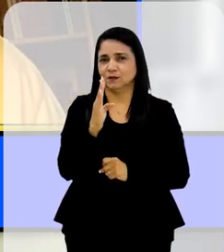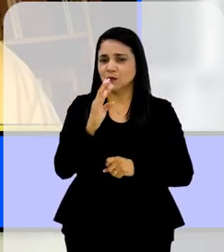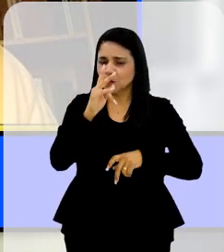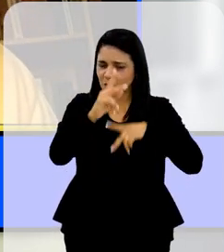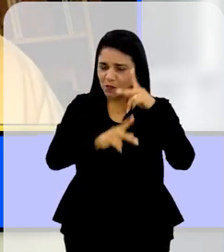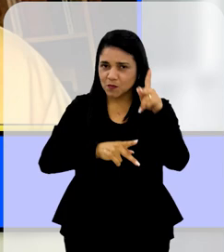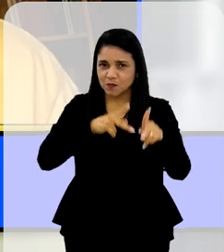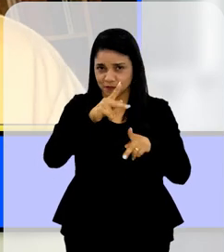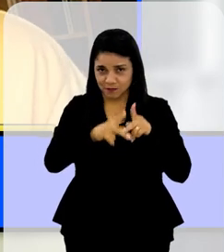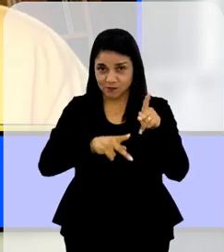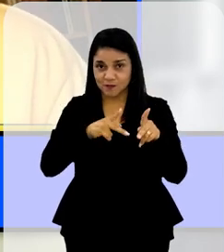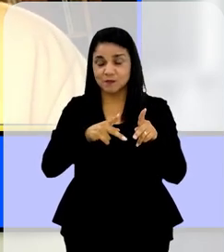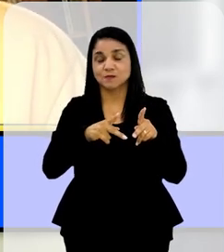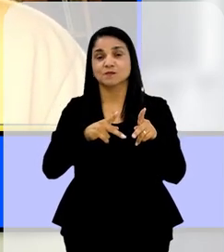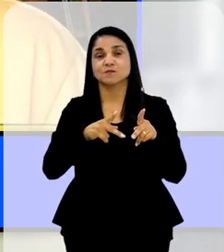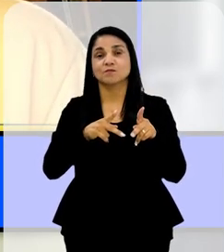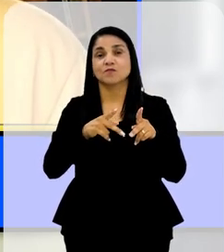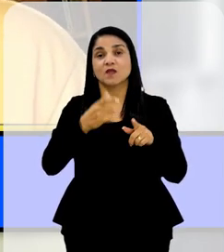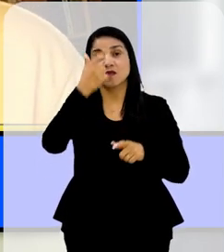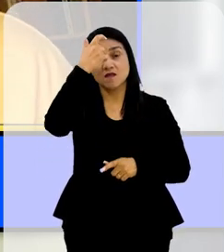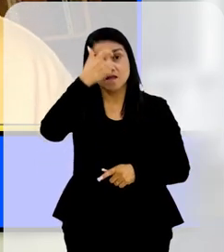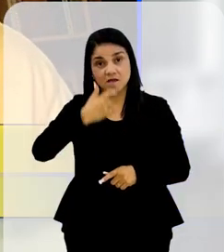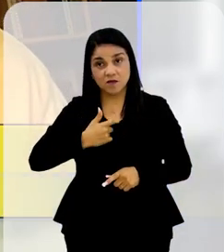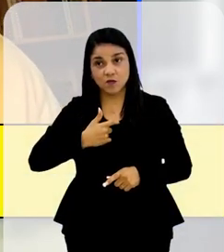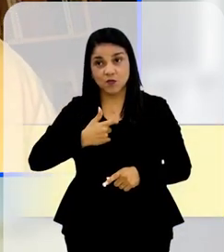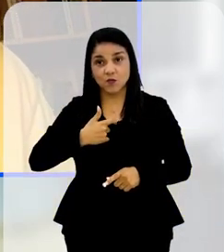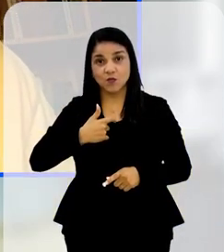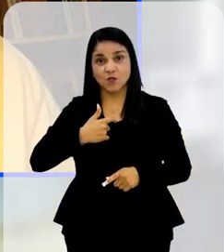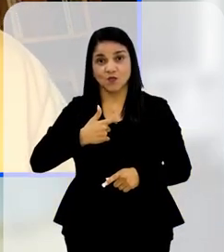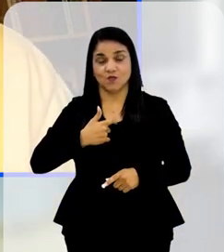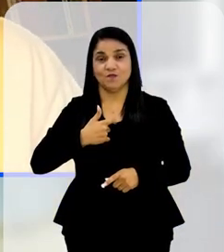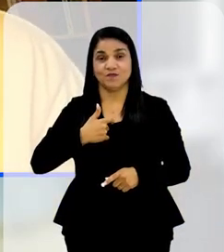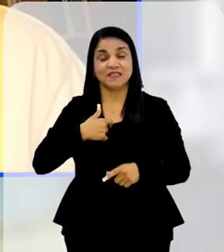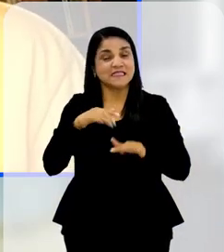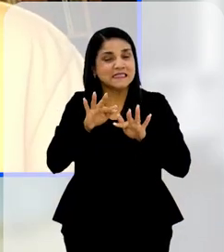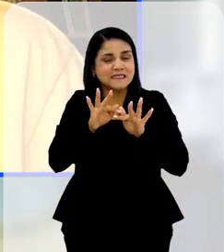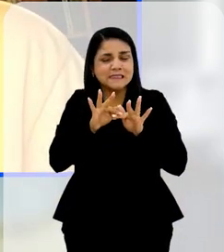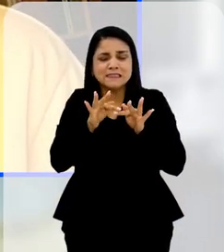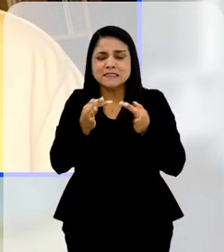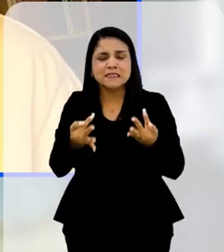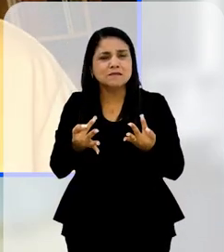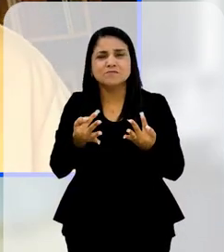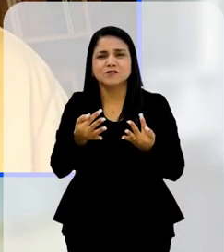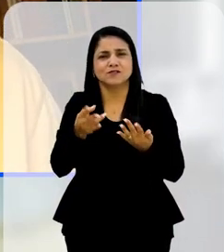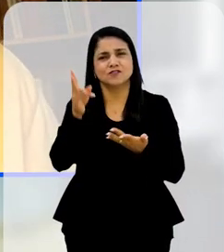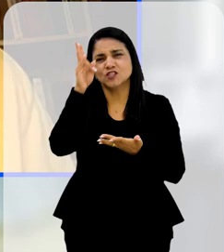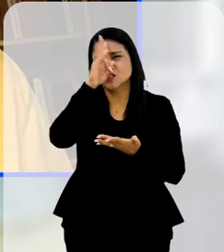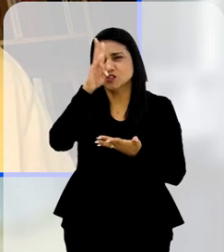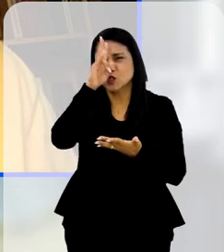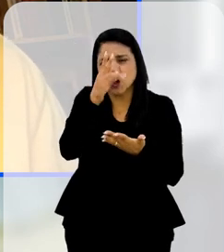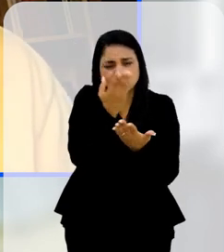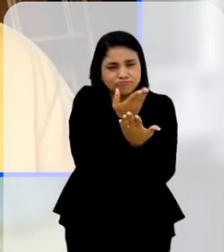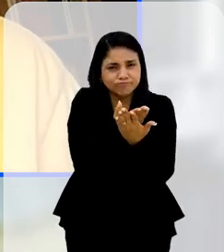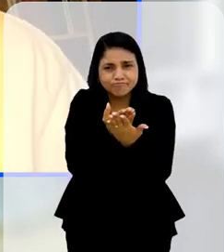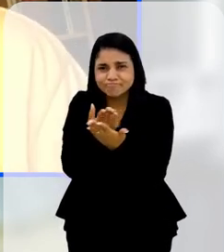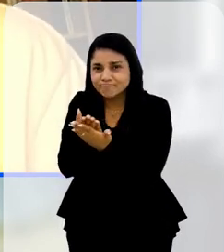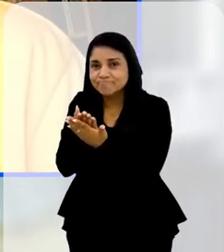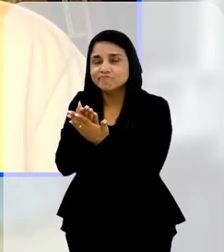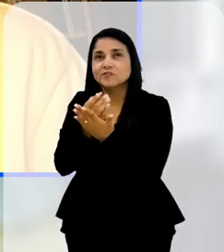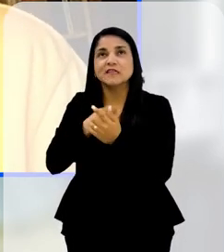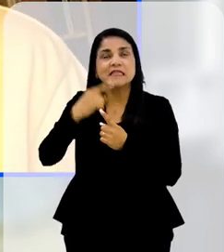eu sou um simples historiador que um dia teve a ideia de escrever um romance